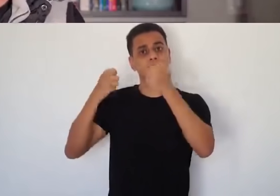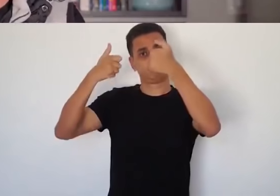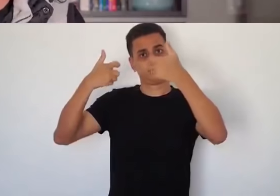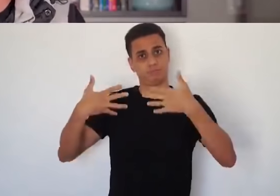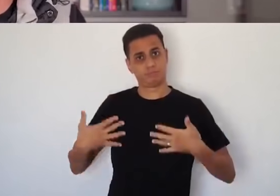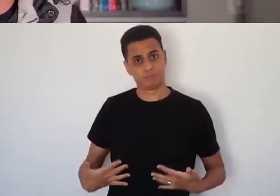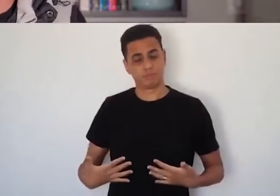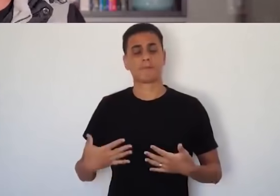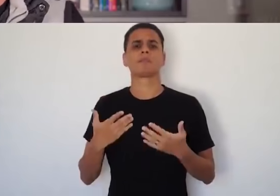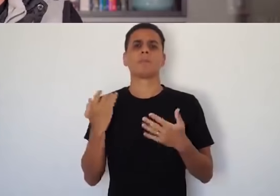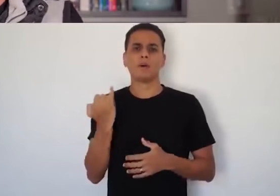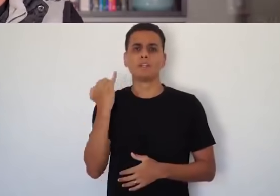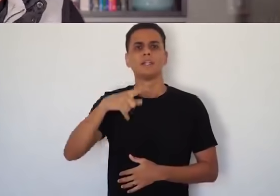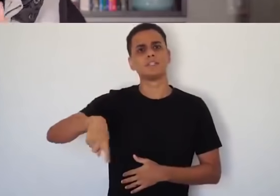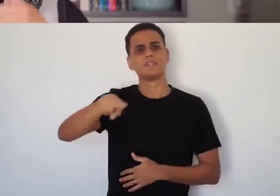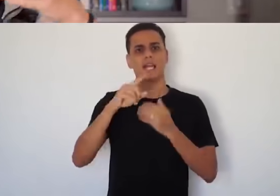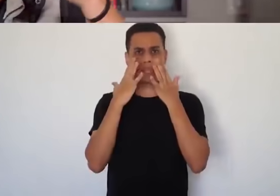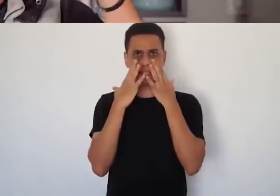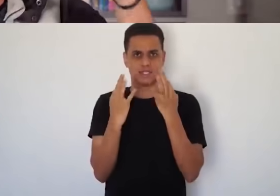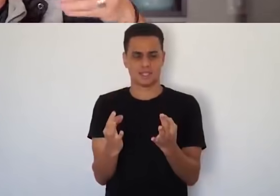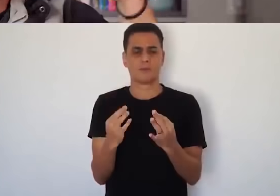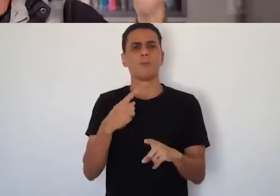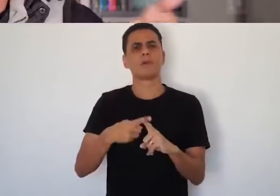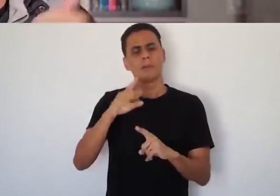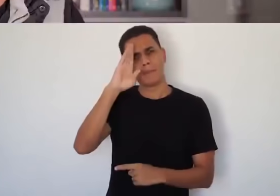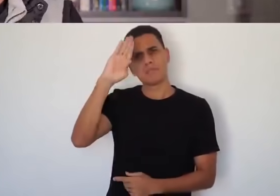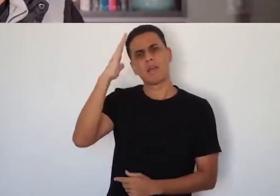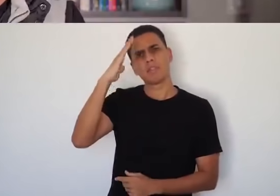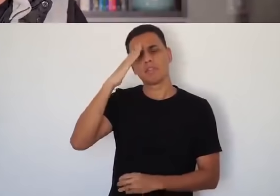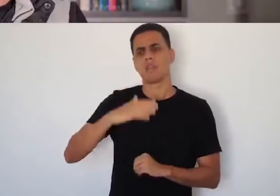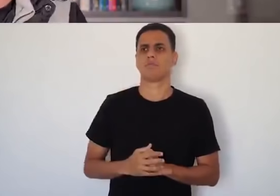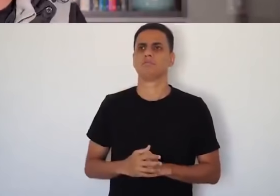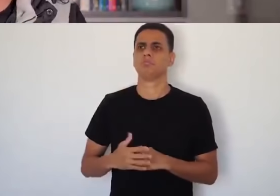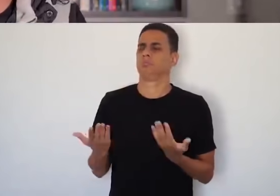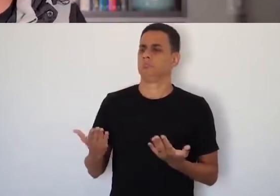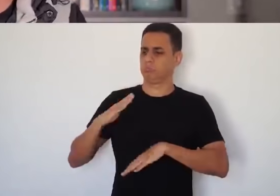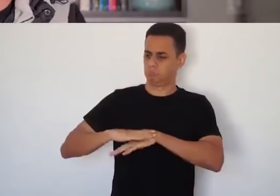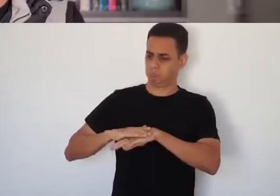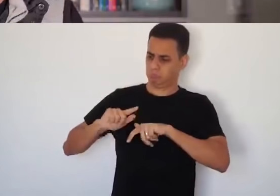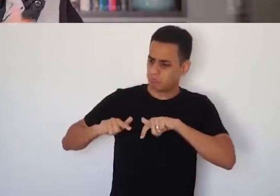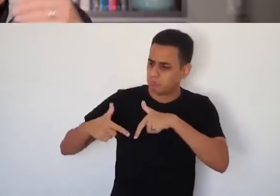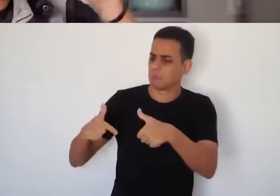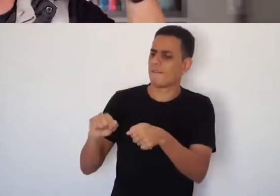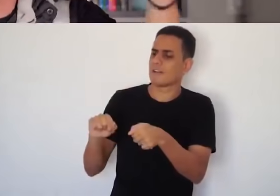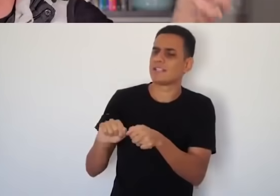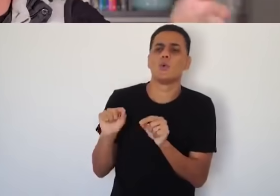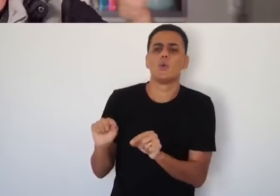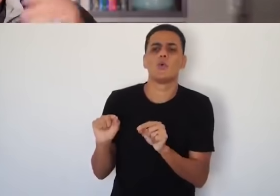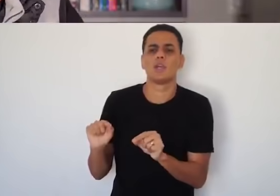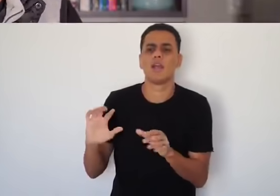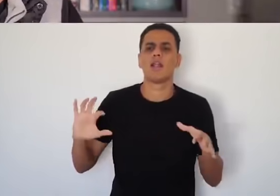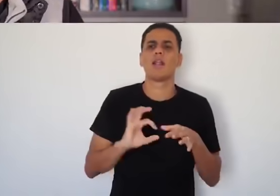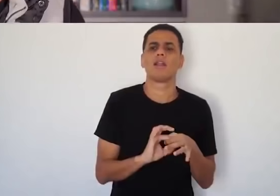necessitado, alimentarmos aquele que tem fome, darmos de beber aquele que tem sede, vestirmos o que está nu, visitarmos os que